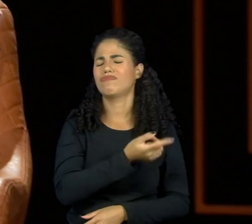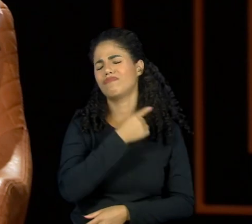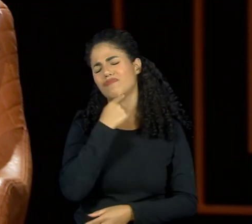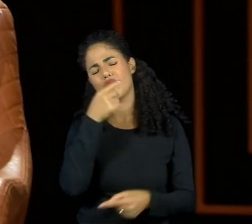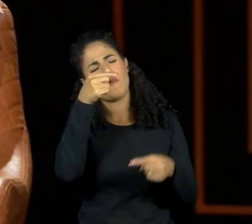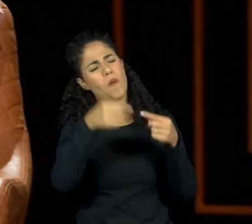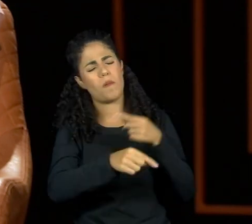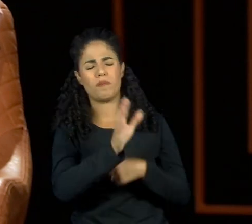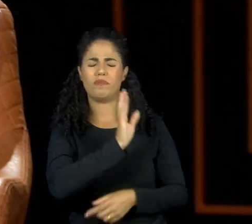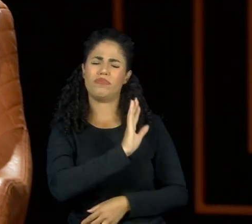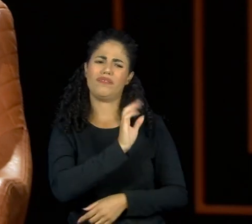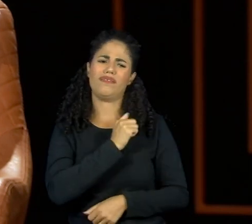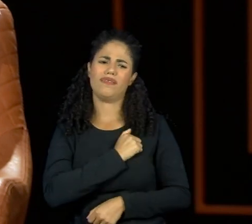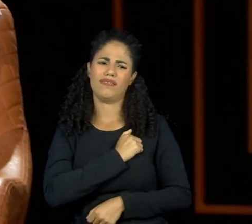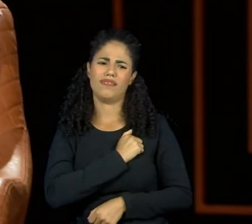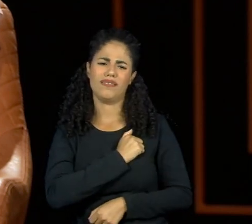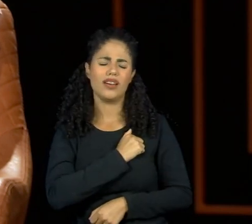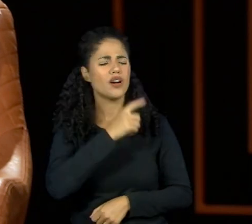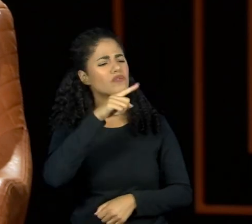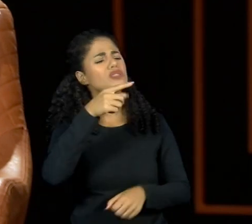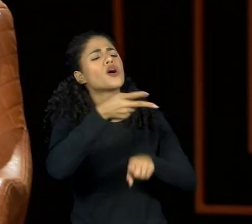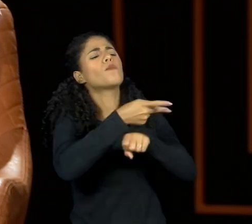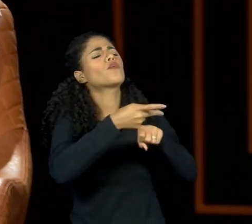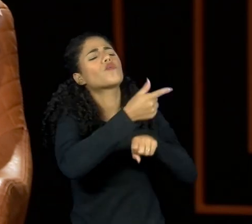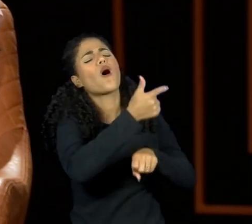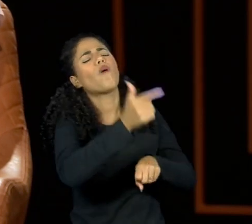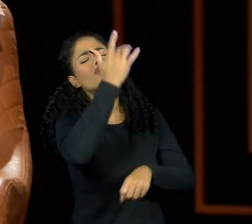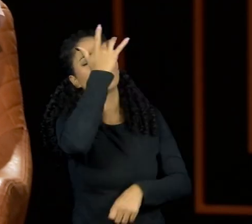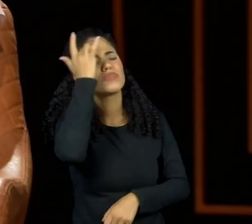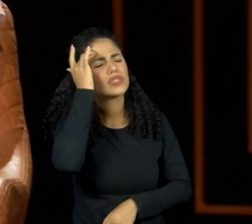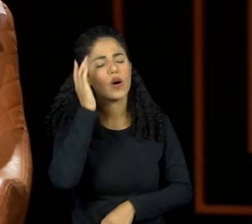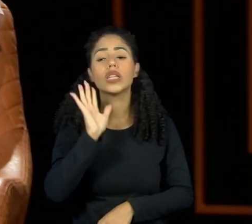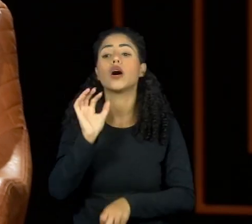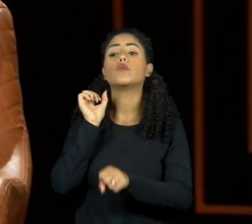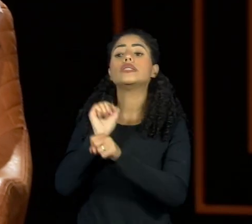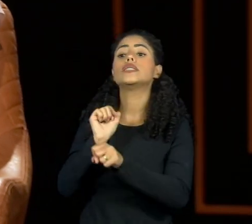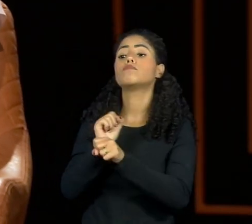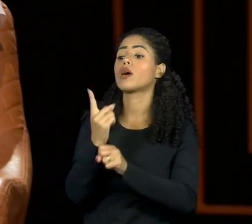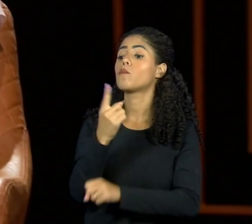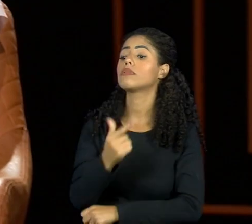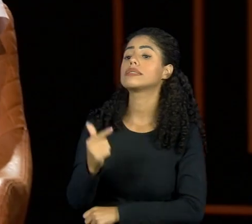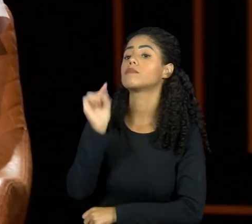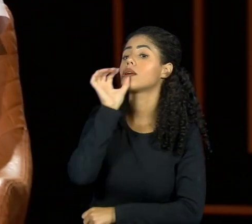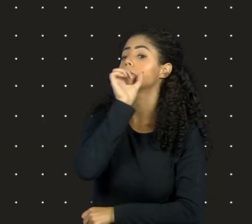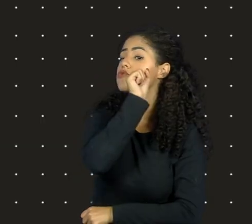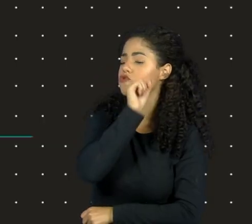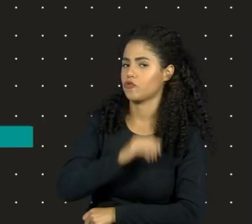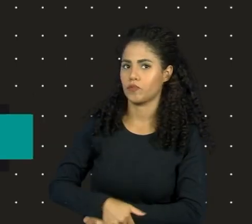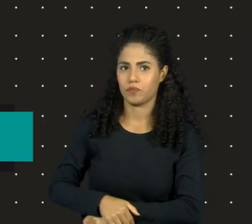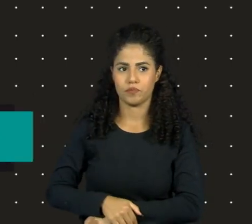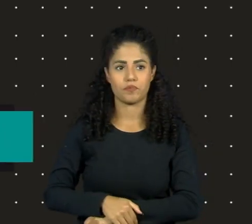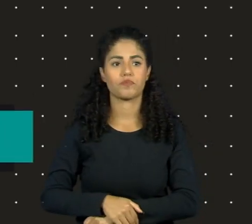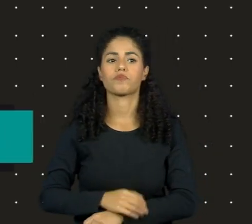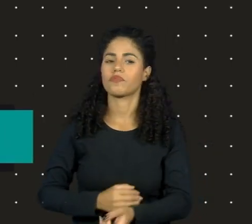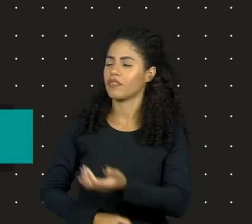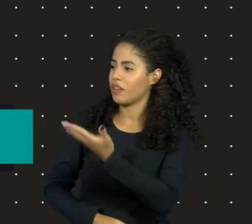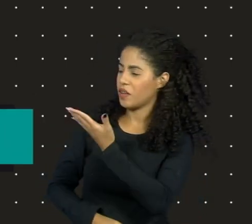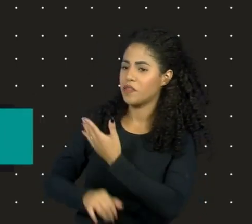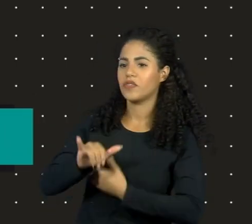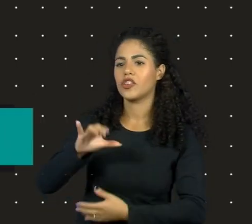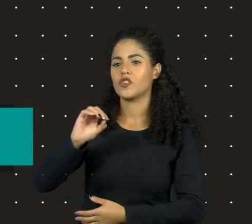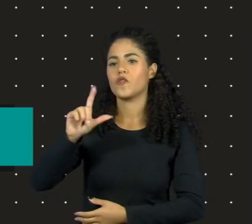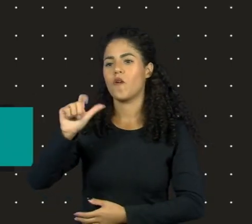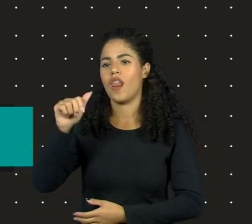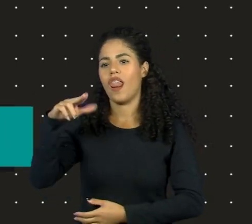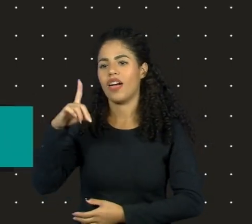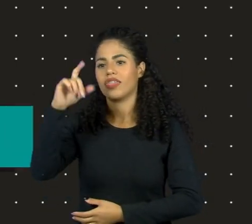de Deus, você acha alguém? Ela falou: não, segura mais uma semana. Aí a Yolanda Cardoso falou assim para mim: vou dizer uma coisa